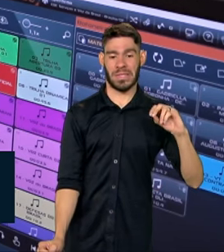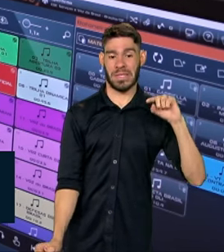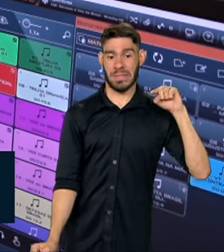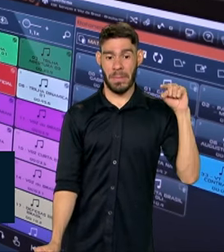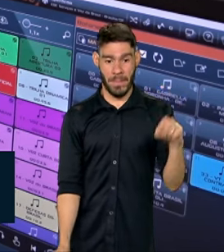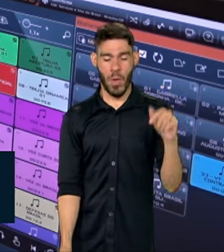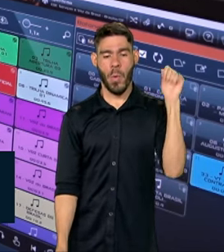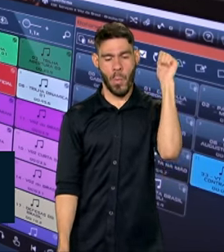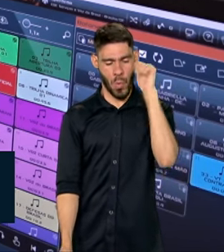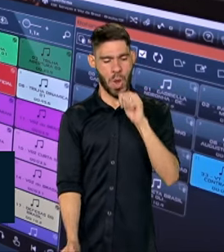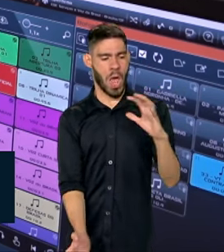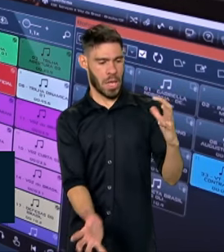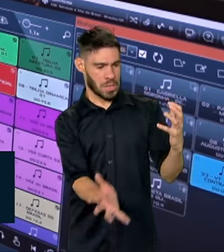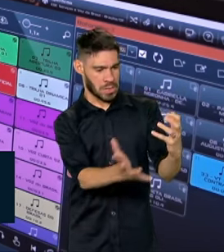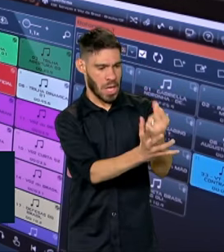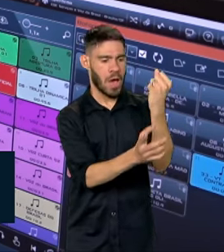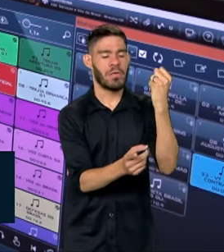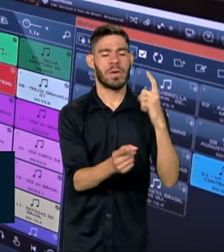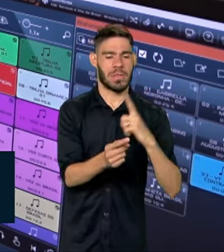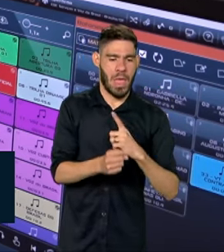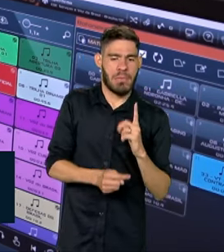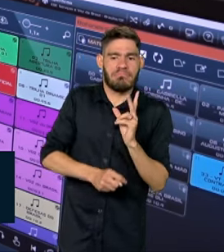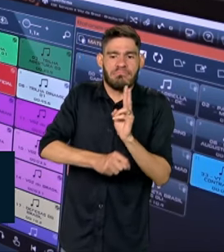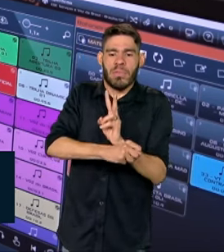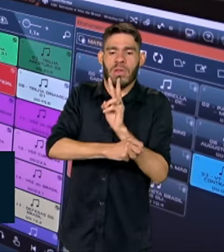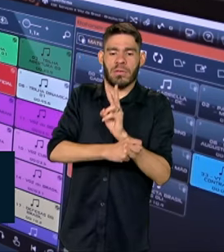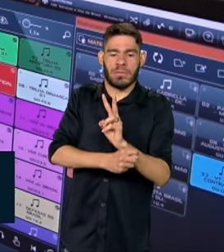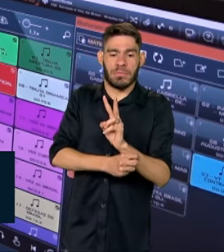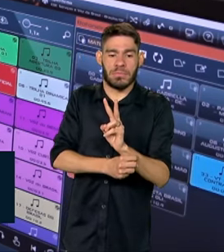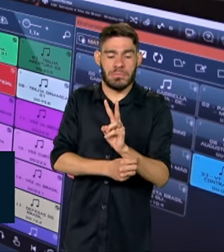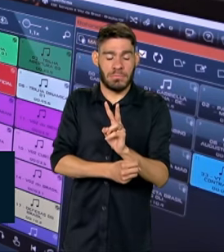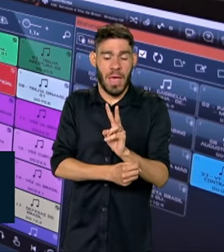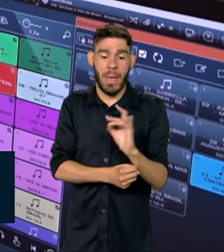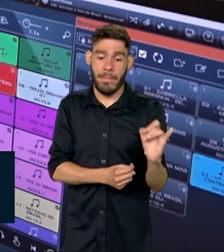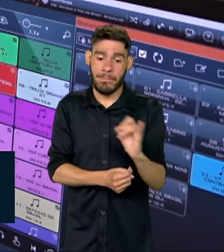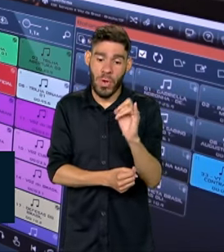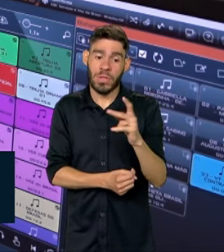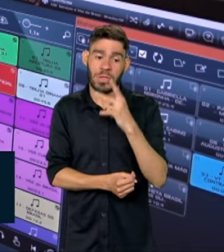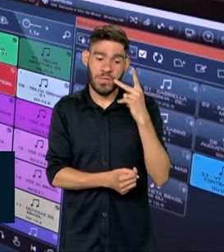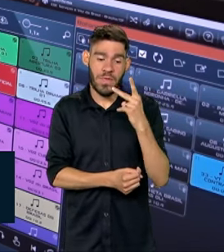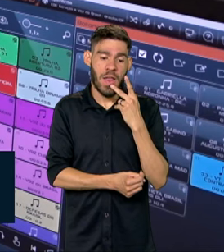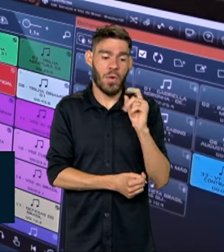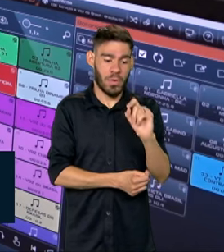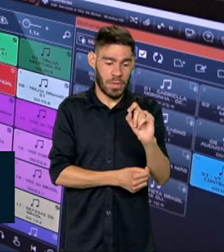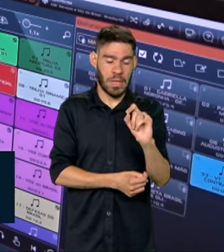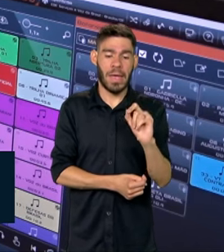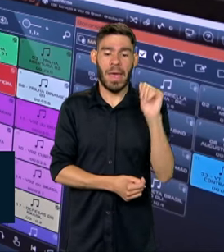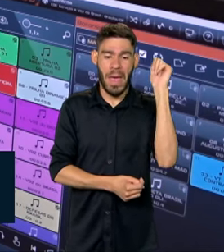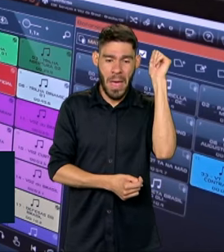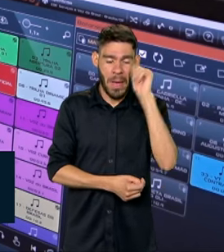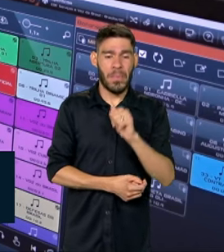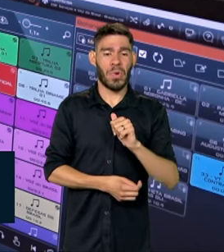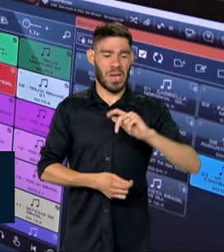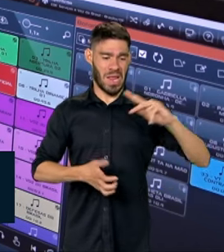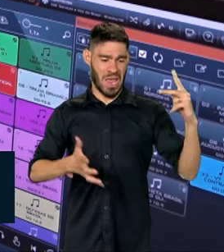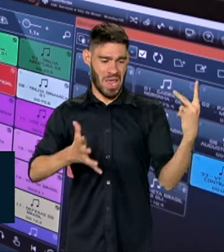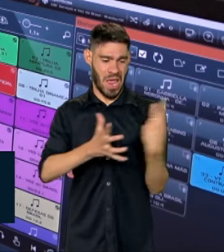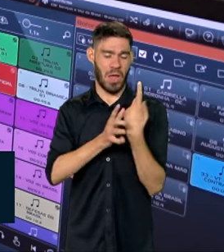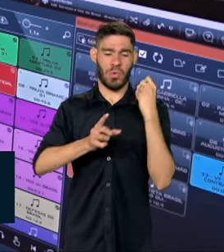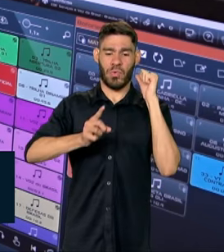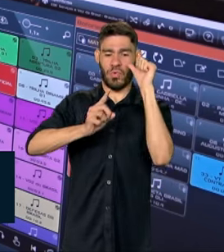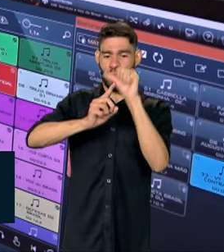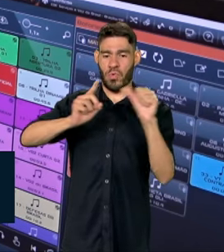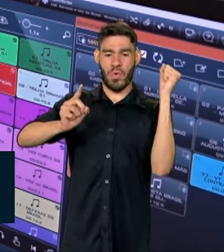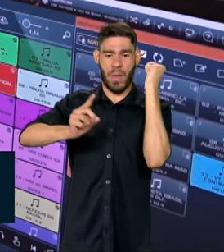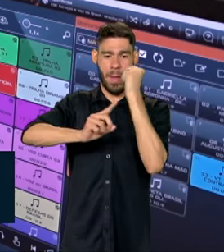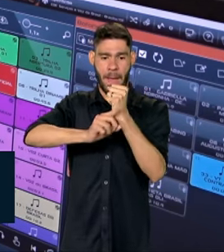salvas. E é importante dizer que as mulheres que definitivamente têm sofrido o feminicídio não é